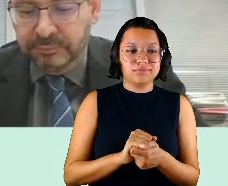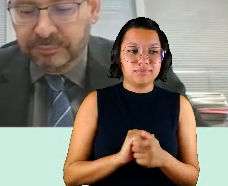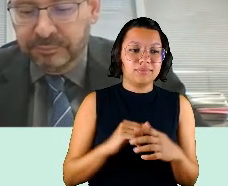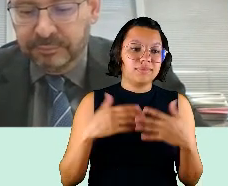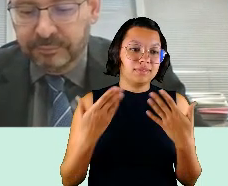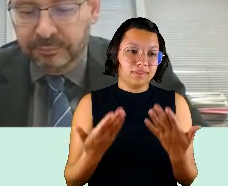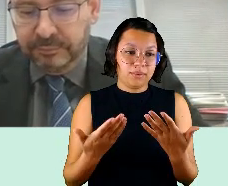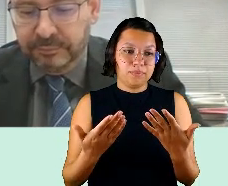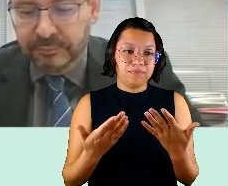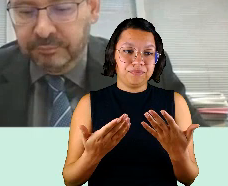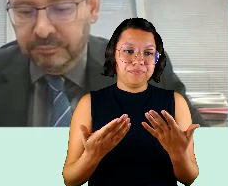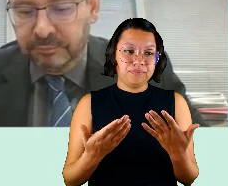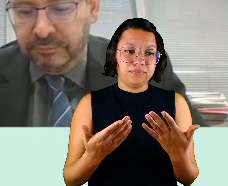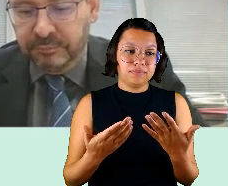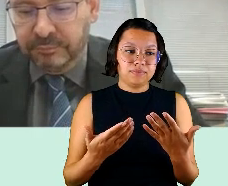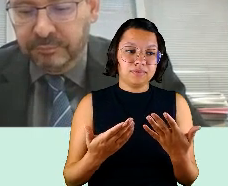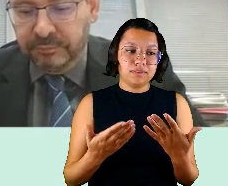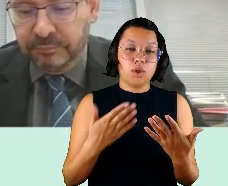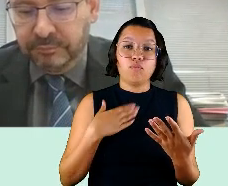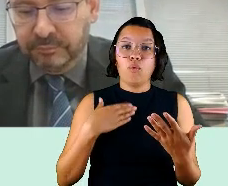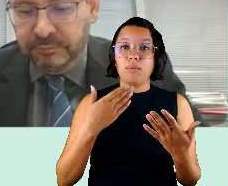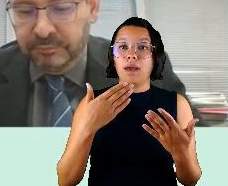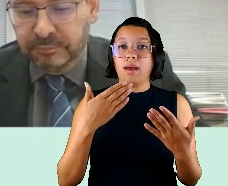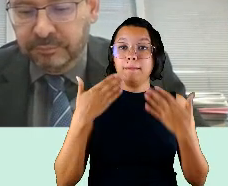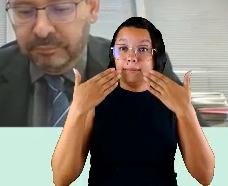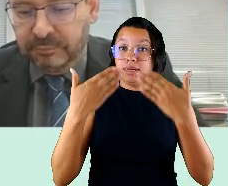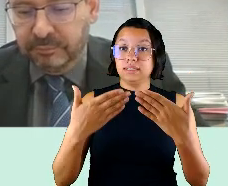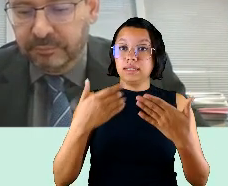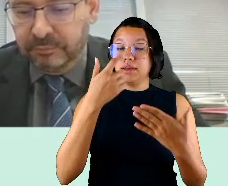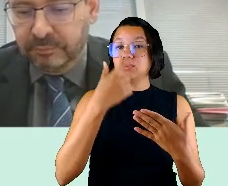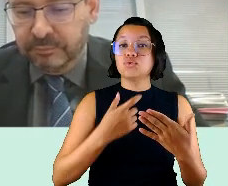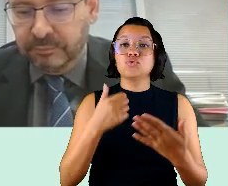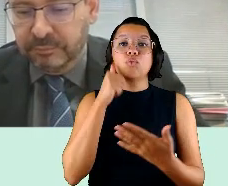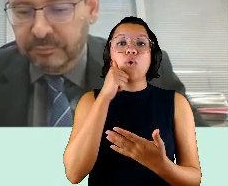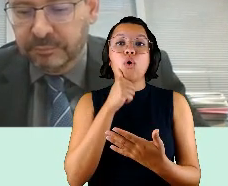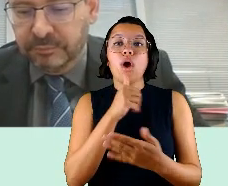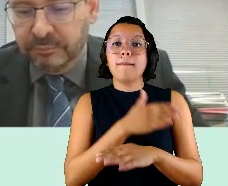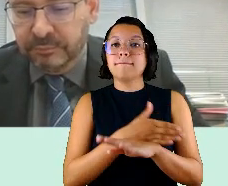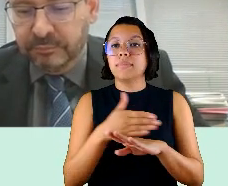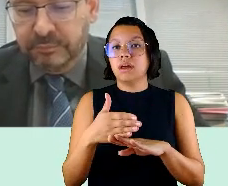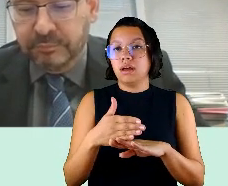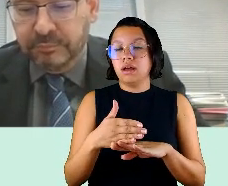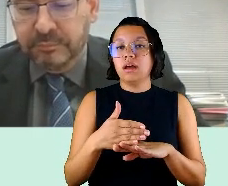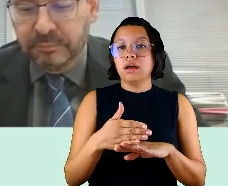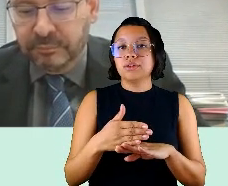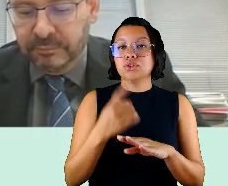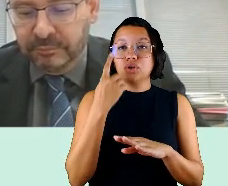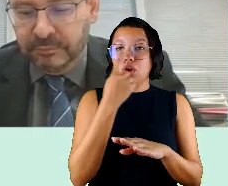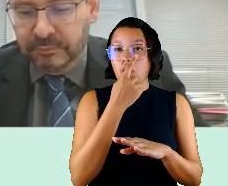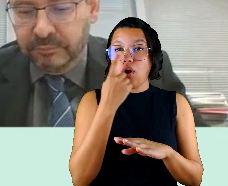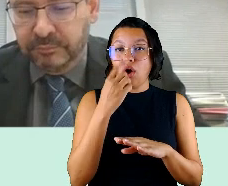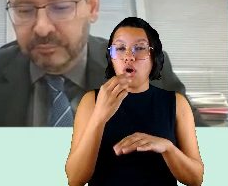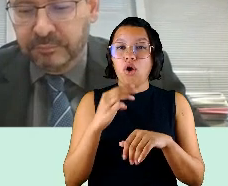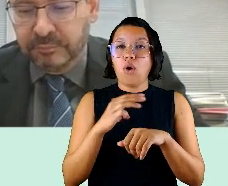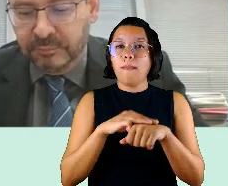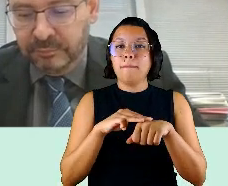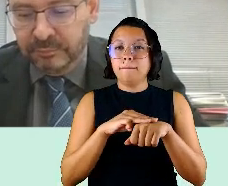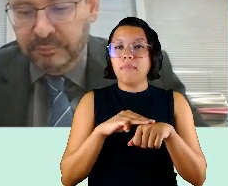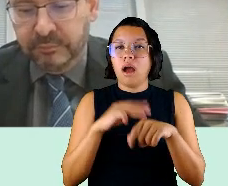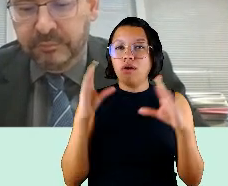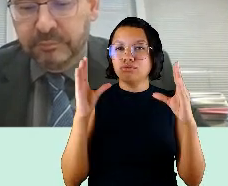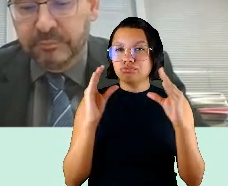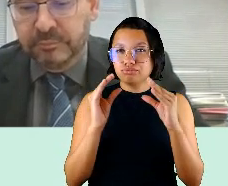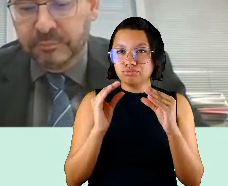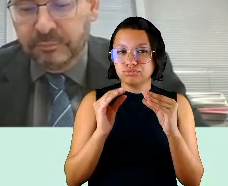Então, eu sou, para me apresentar, eu sou uma mulher branca, de olhos castanhos